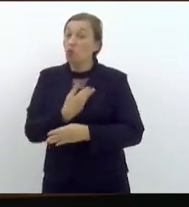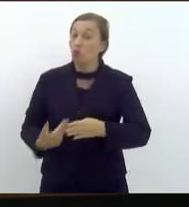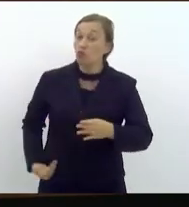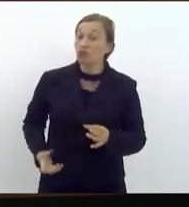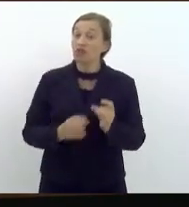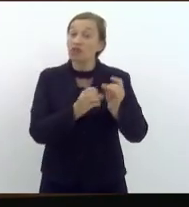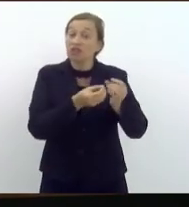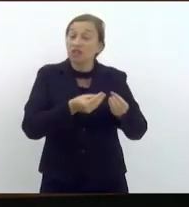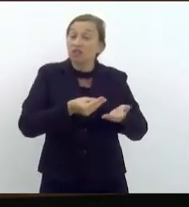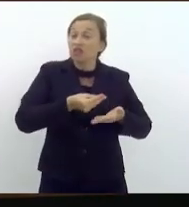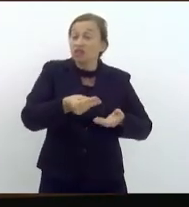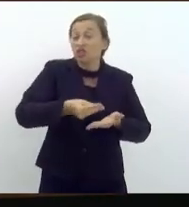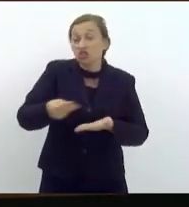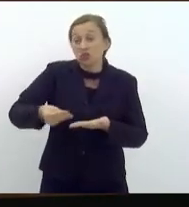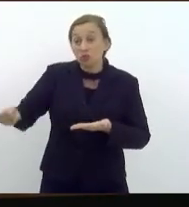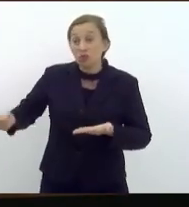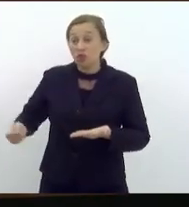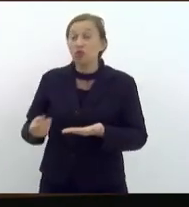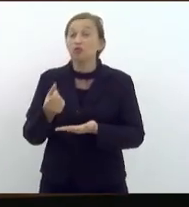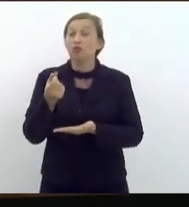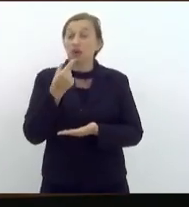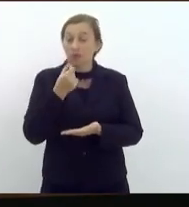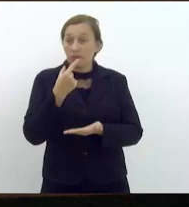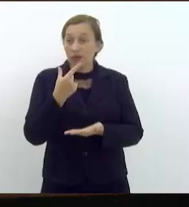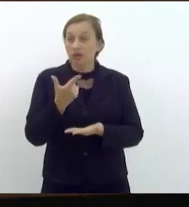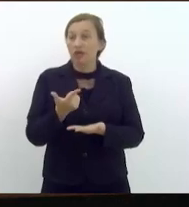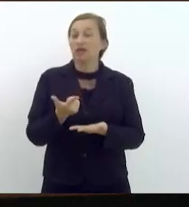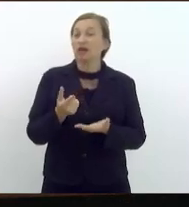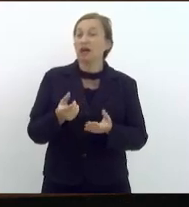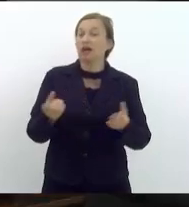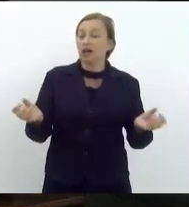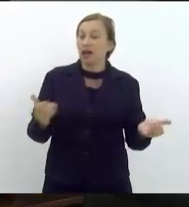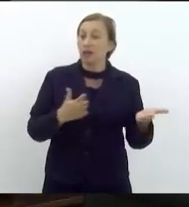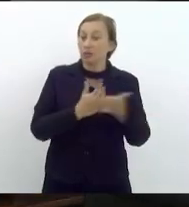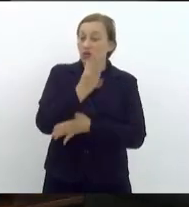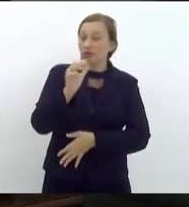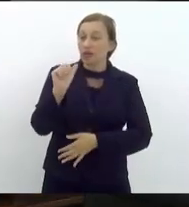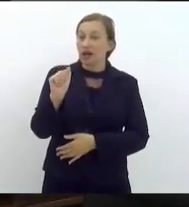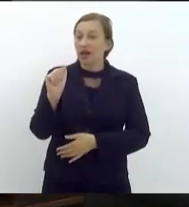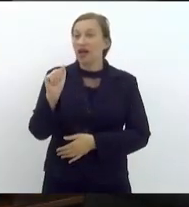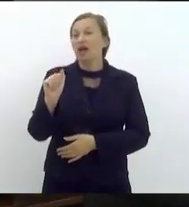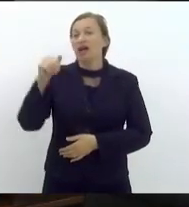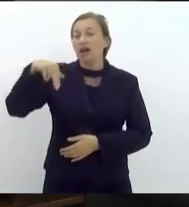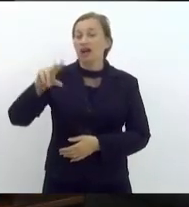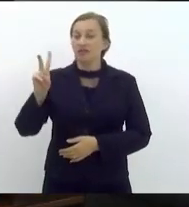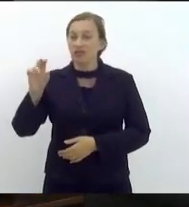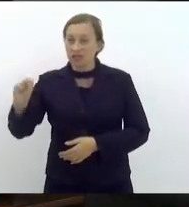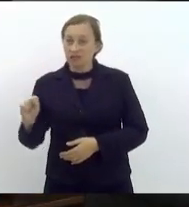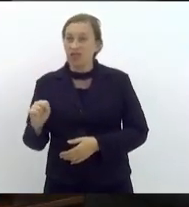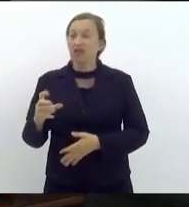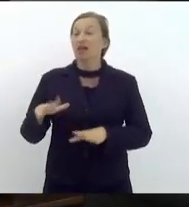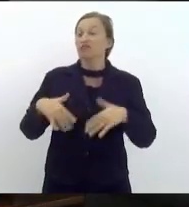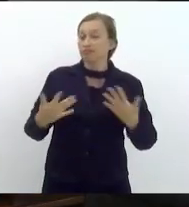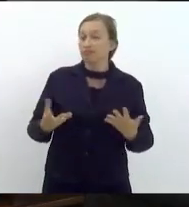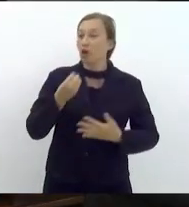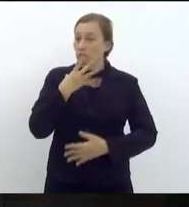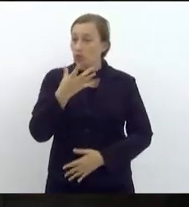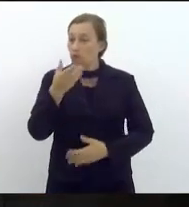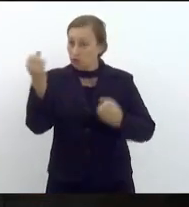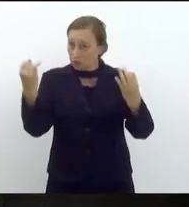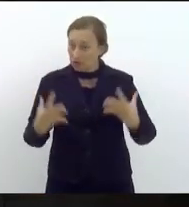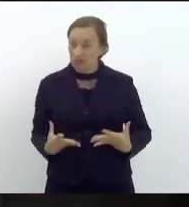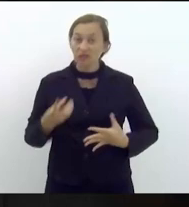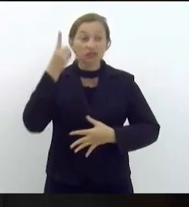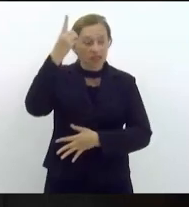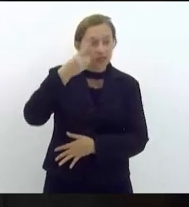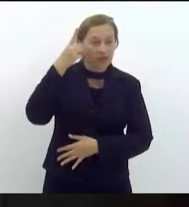medicamentos que já estão aprovados pelos órgãos competentes muito bom esclarecimento aliás Deputado estante o que a gente está